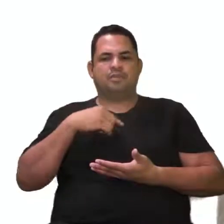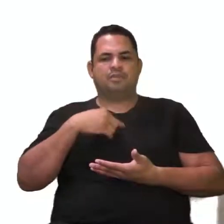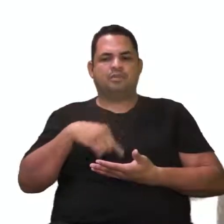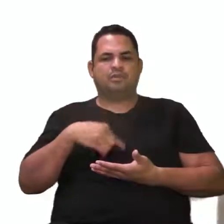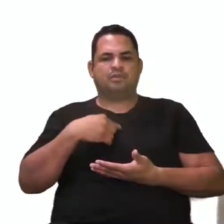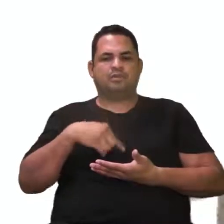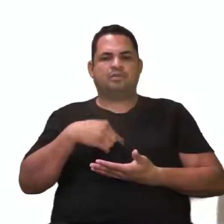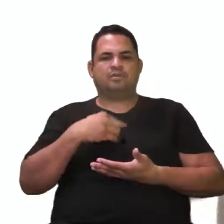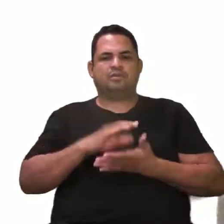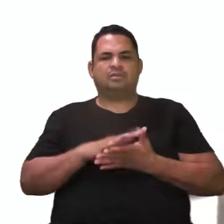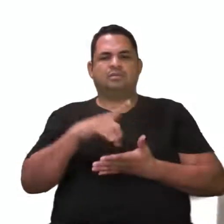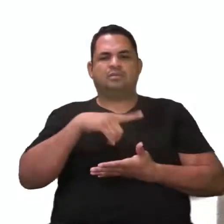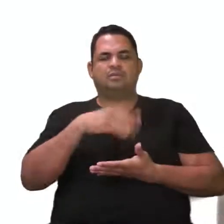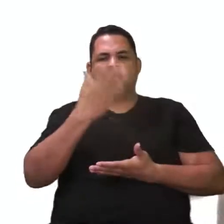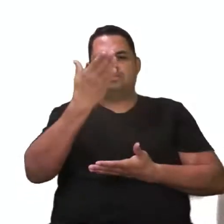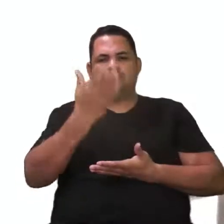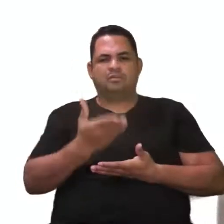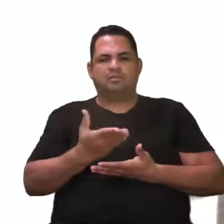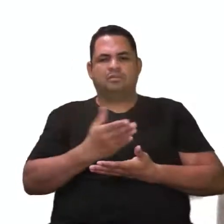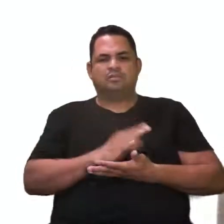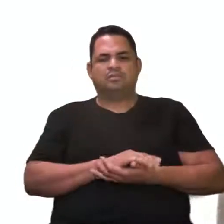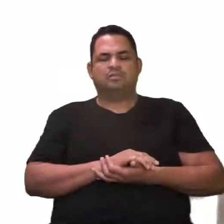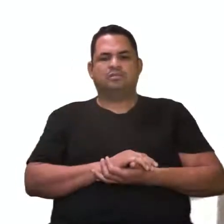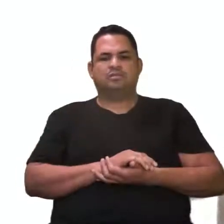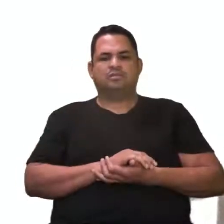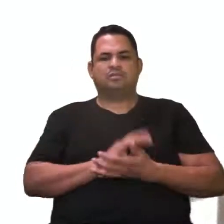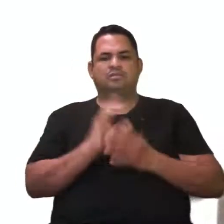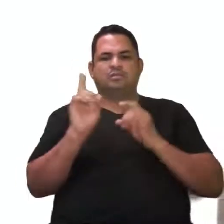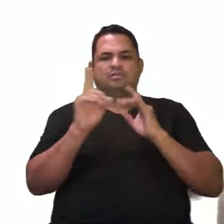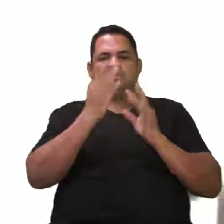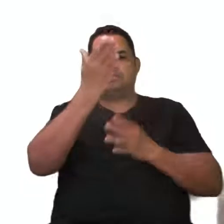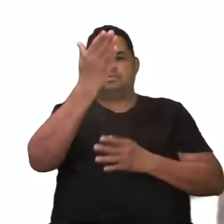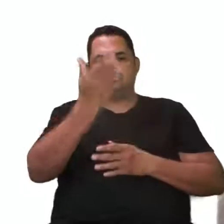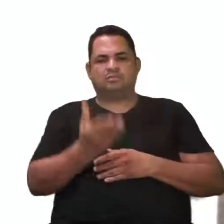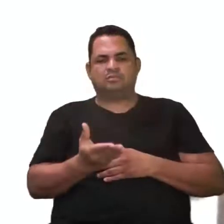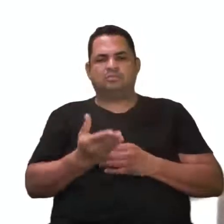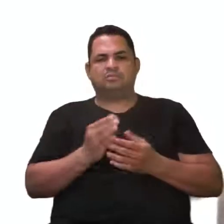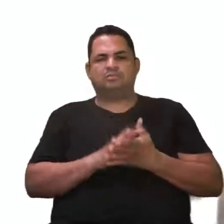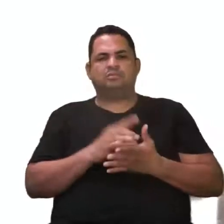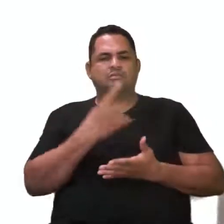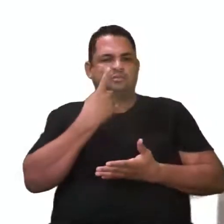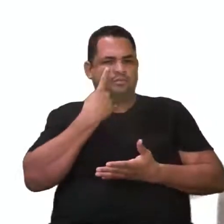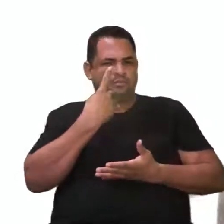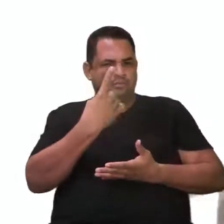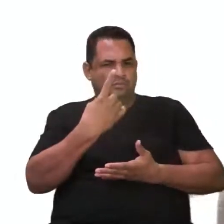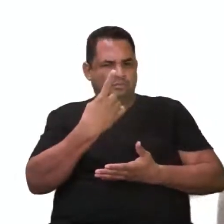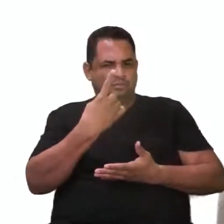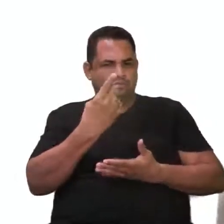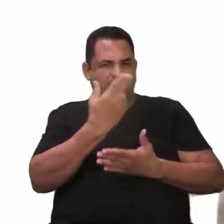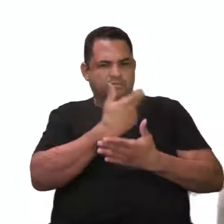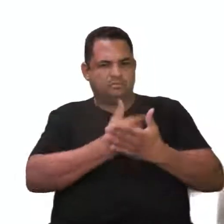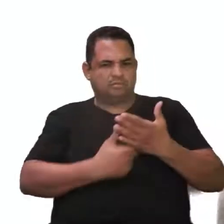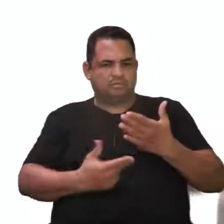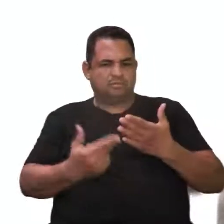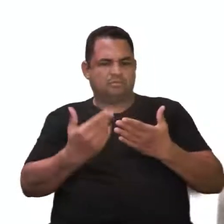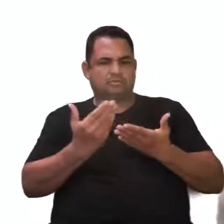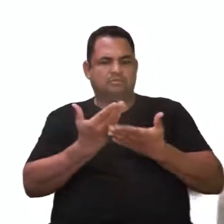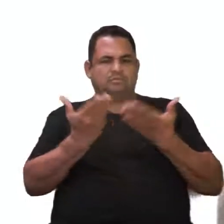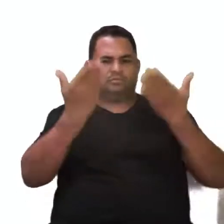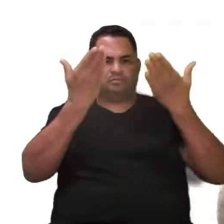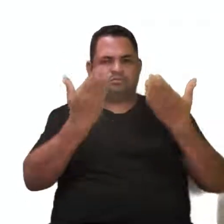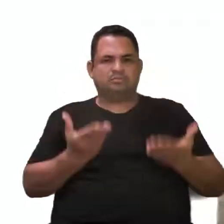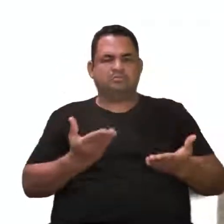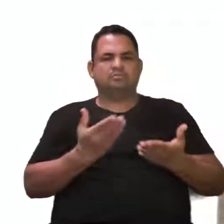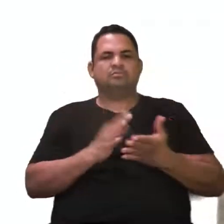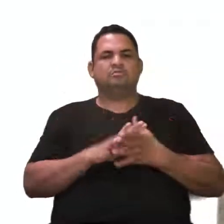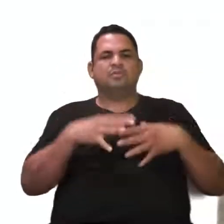aqui. E aqui e aqui. Então, cada um deles, se a gente olhando o design, se eu posso dizer assim, o